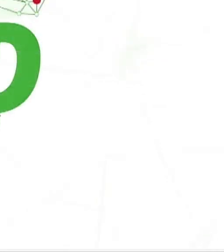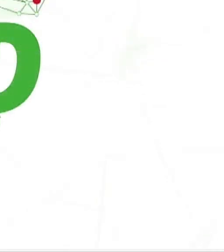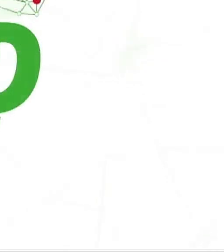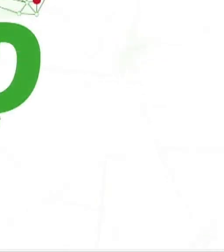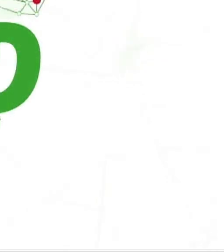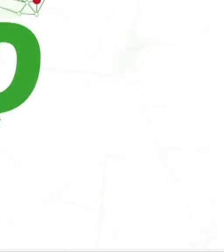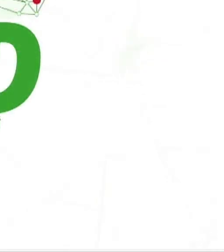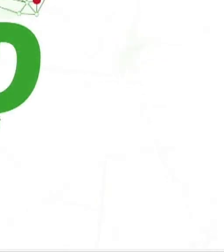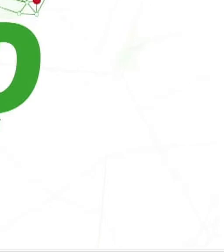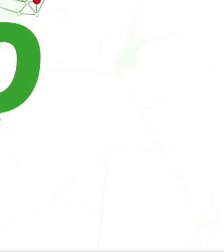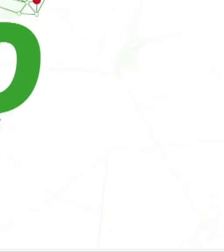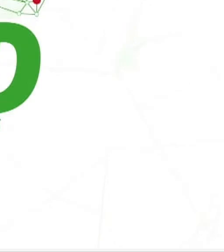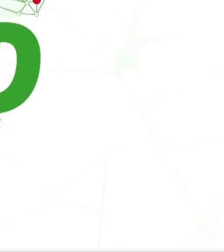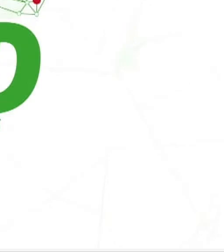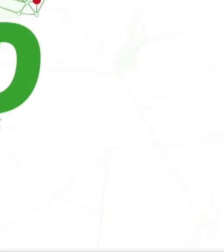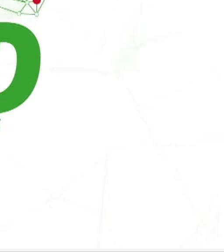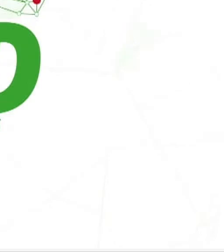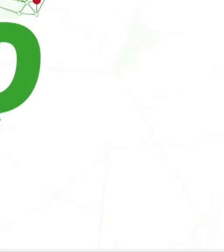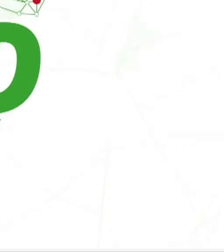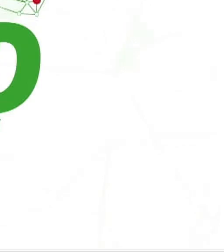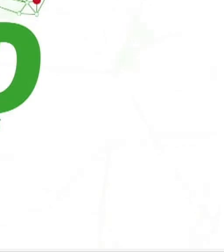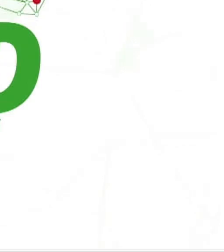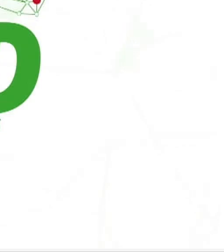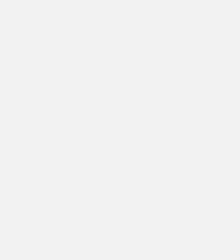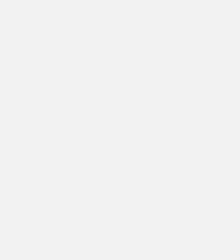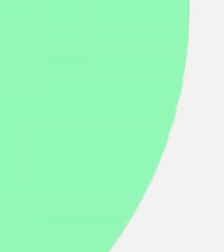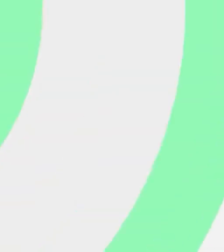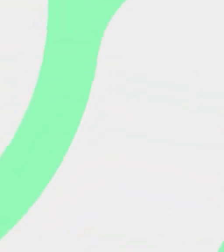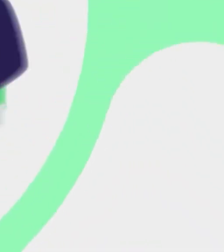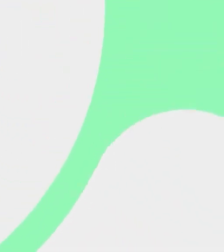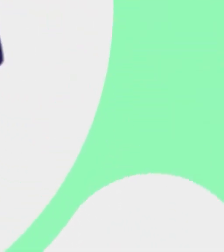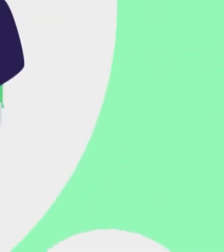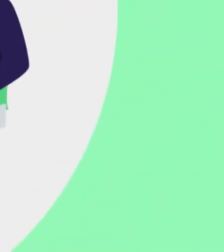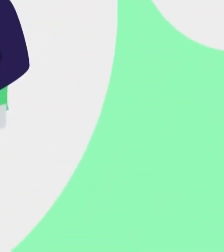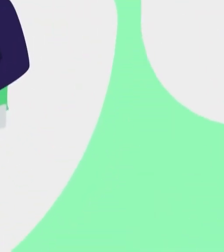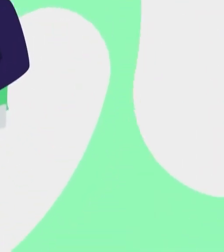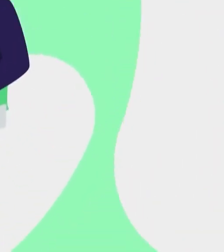Educação à distância, mudando realidades.